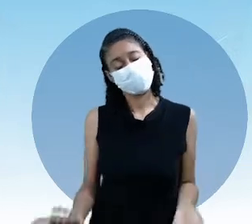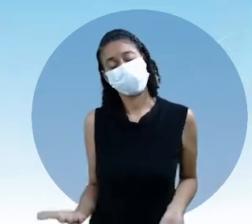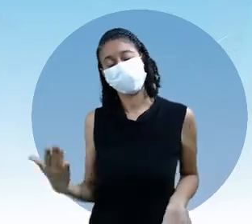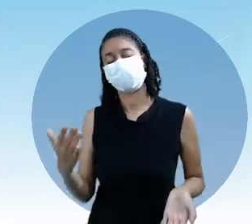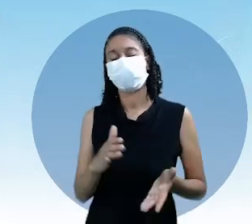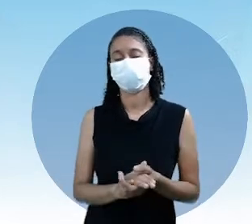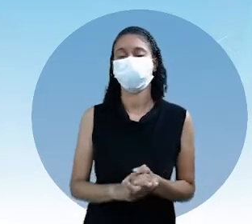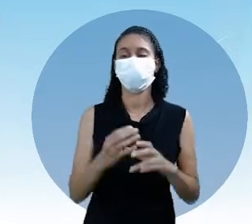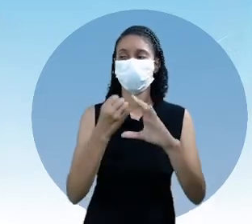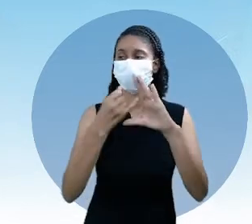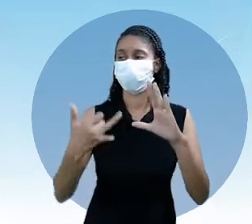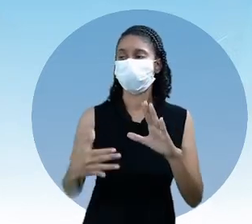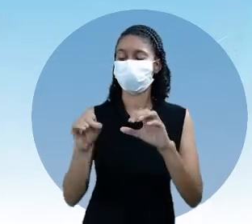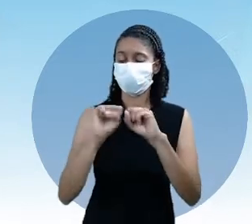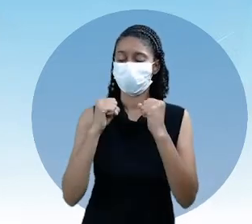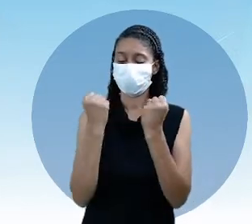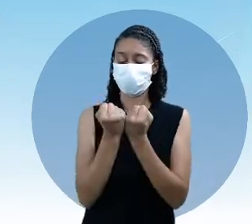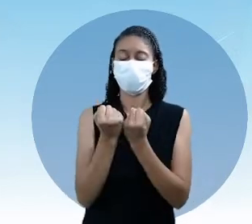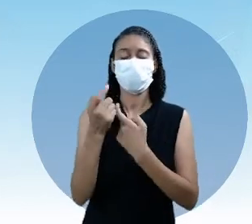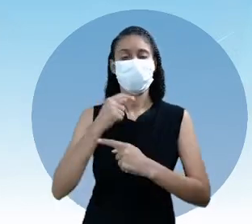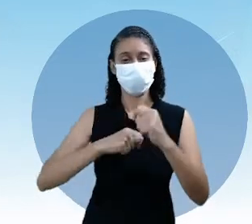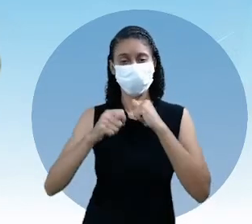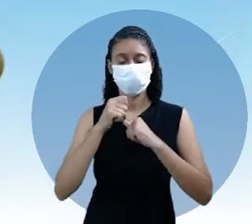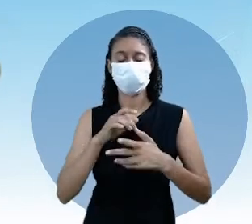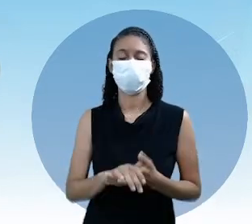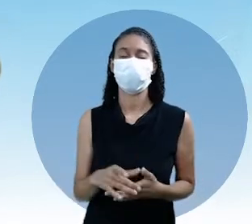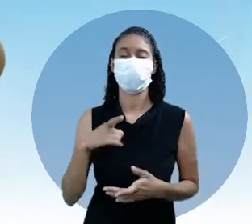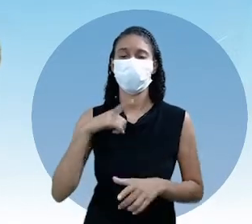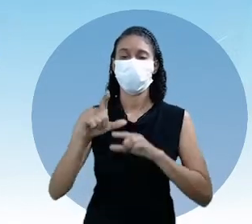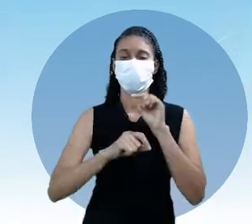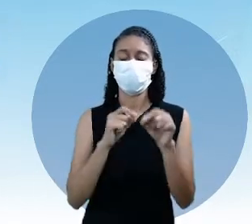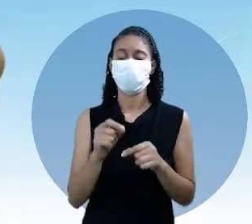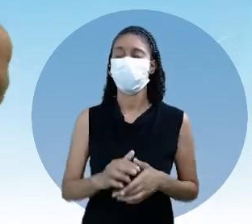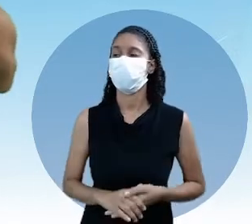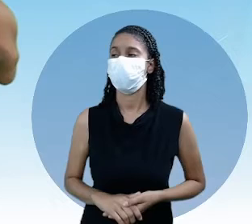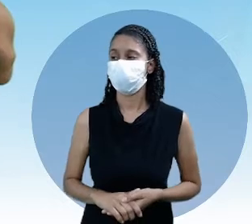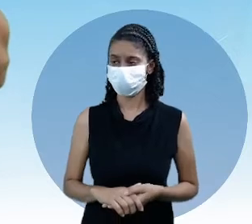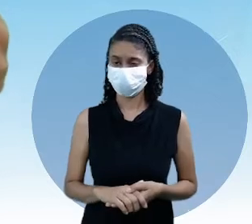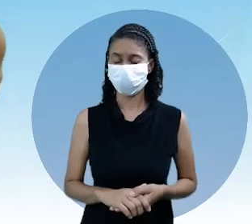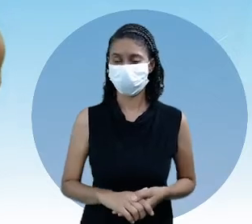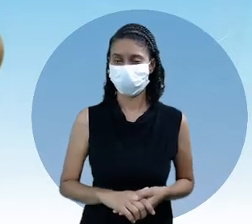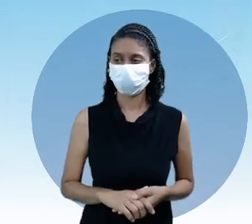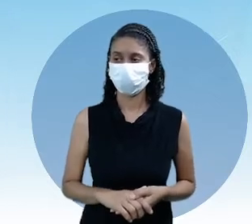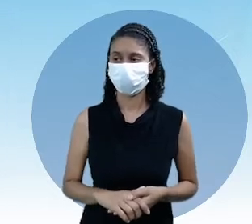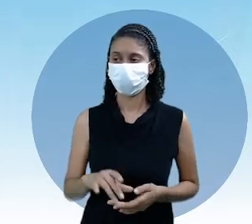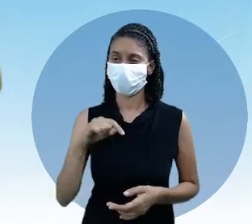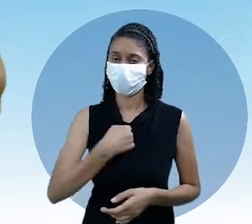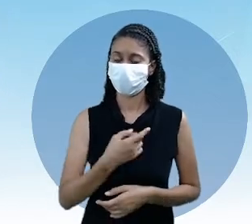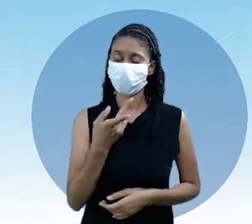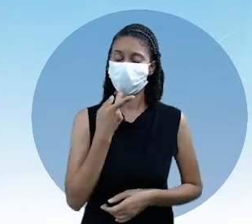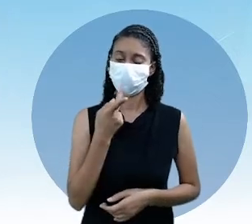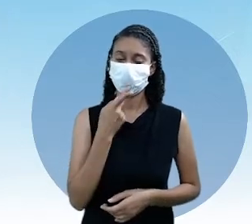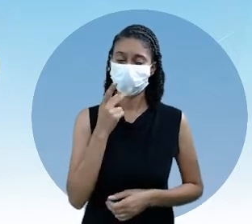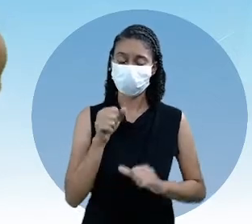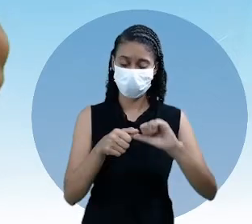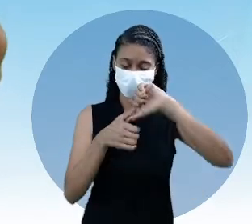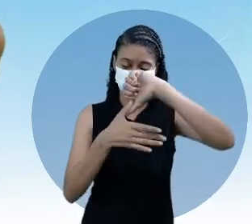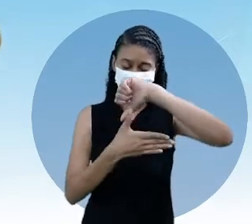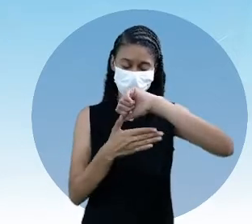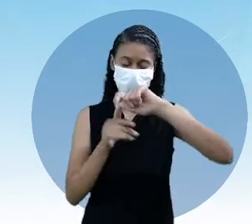nos aspectos, né, socioeconômicos? Então nós temos, né, boa parte, né, do que nós chamamos de América Latina,